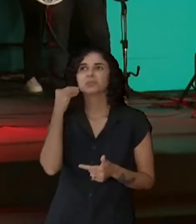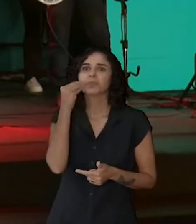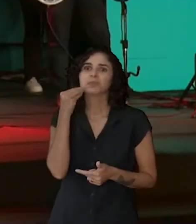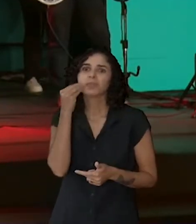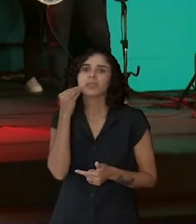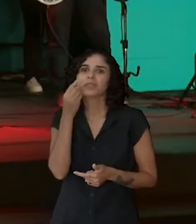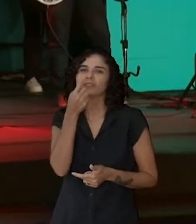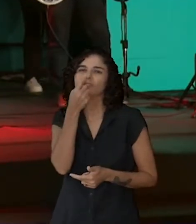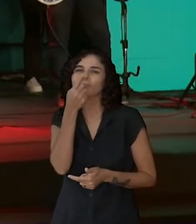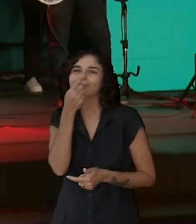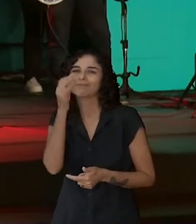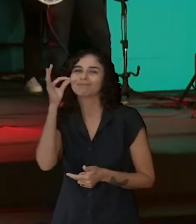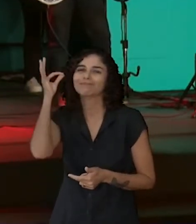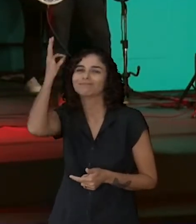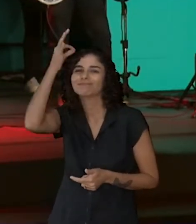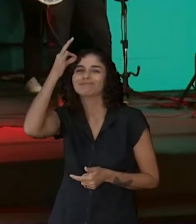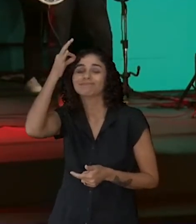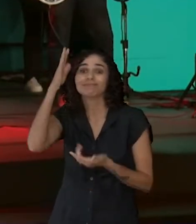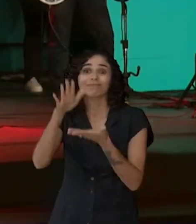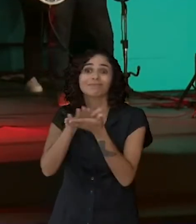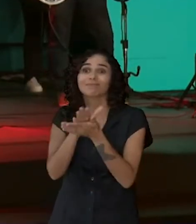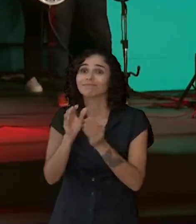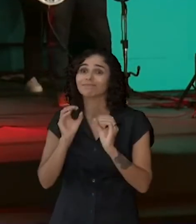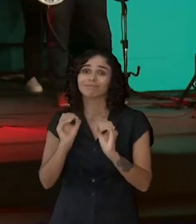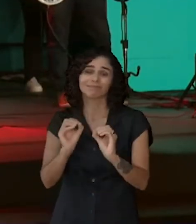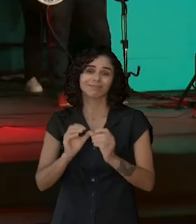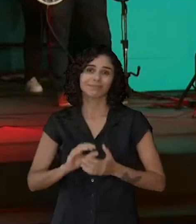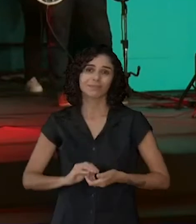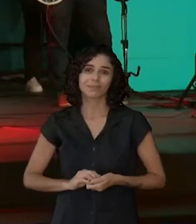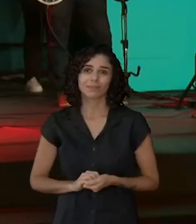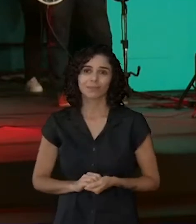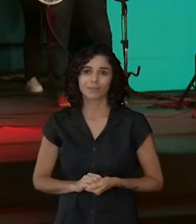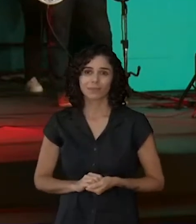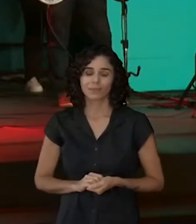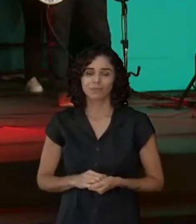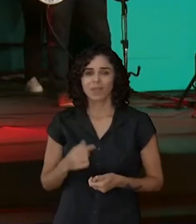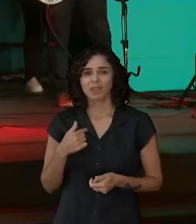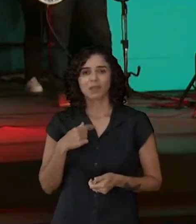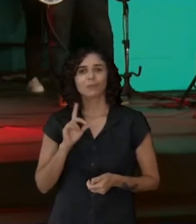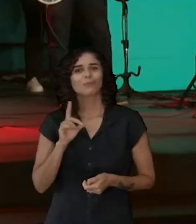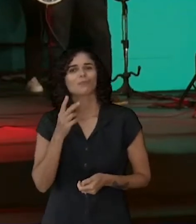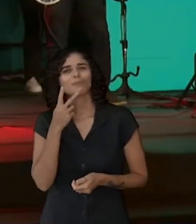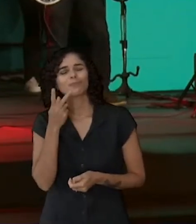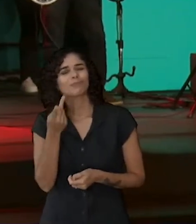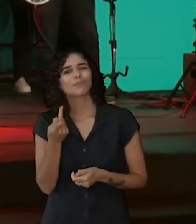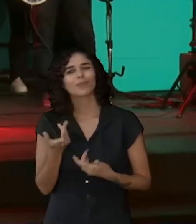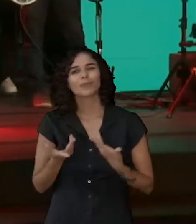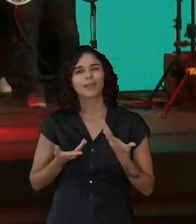Santo. Não tem. Eu não estou dizendo aquelas experiências